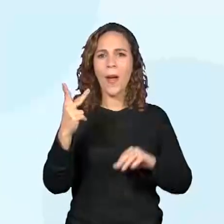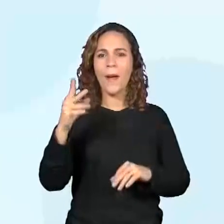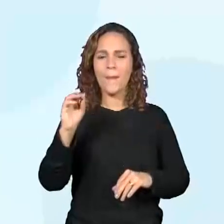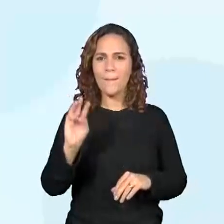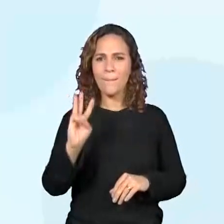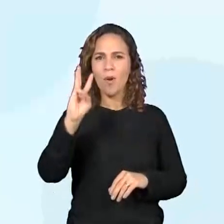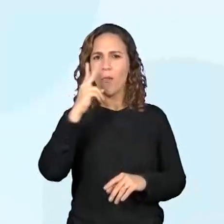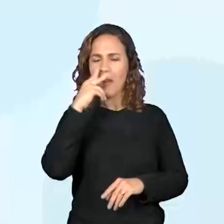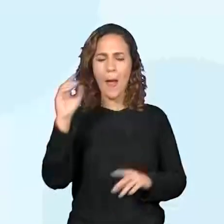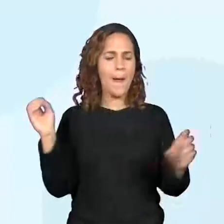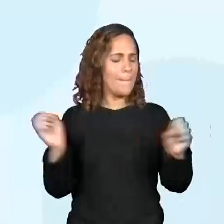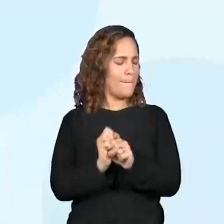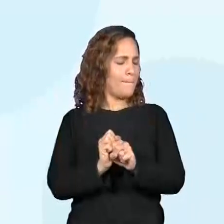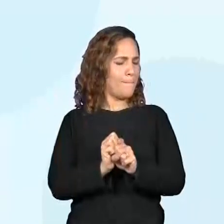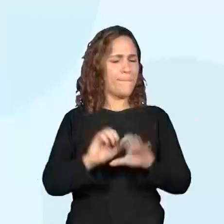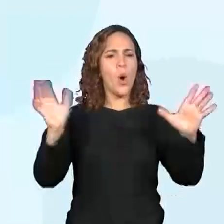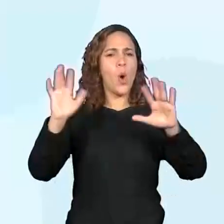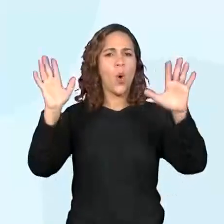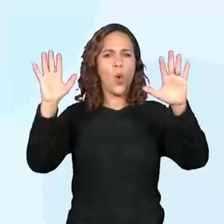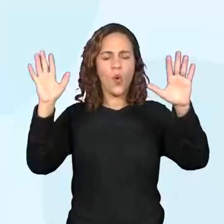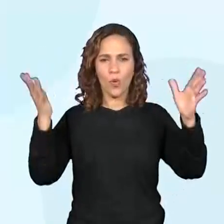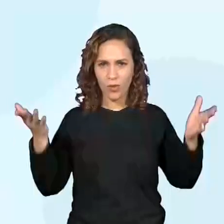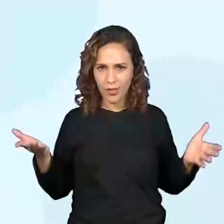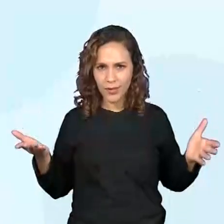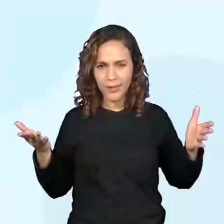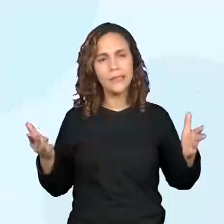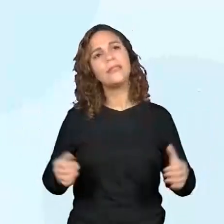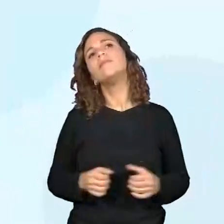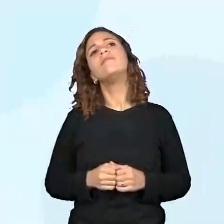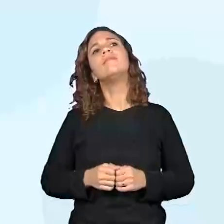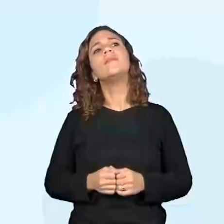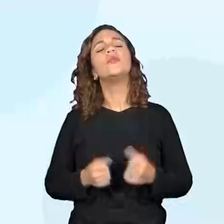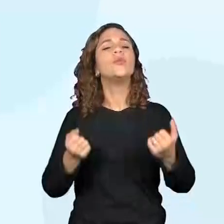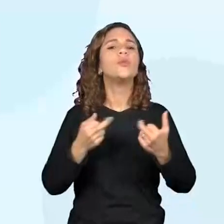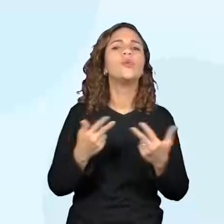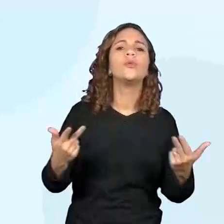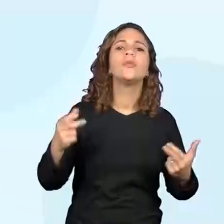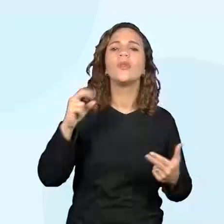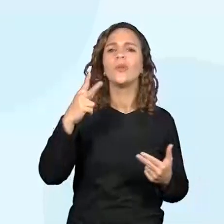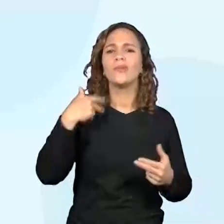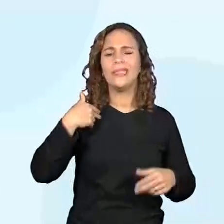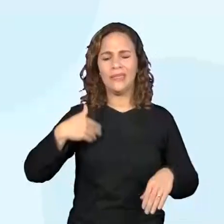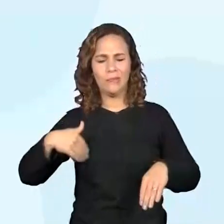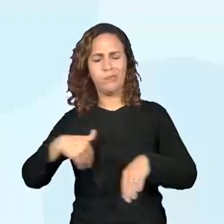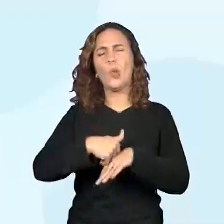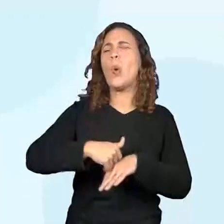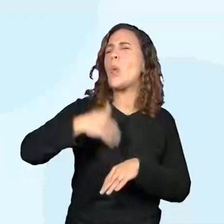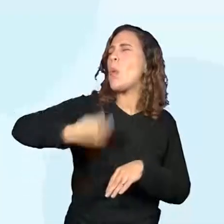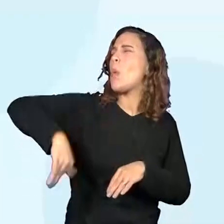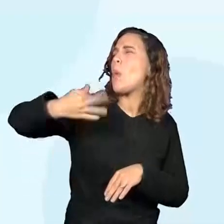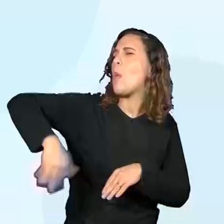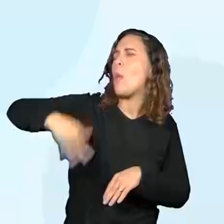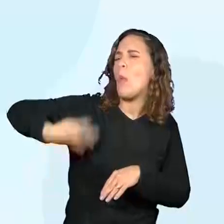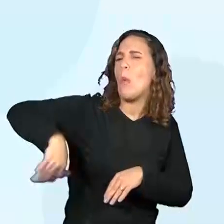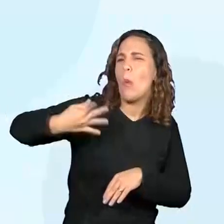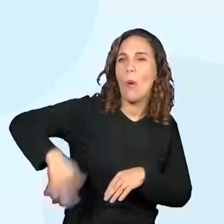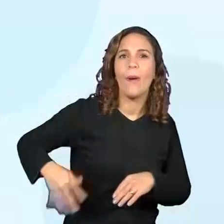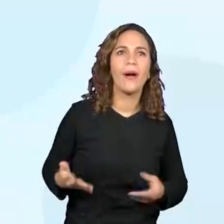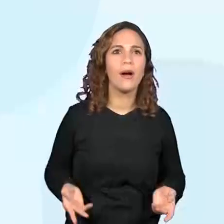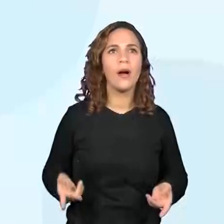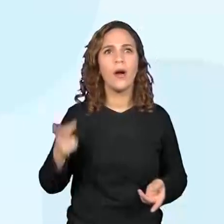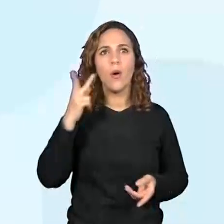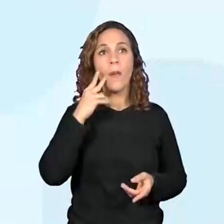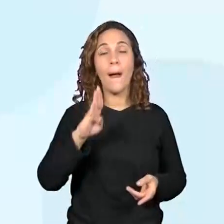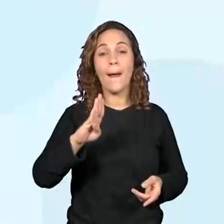um estouro, uma explosão, porrada, né? Alguma coisa assim, ou uma topada. E aí? Bang.